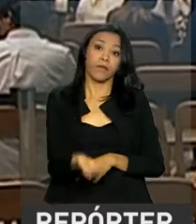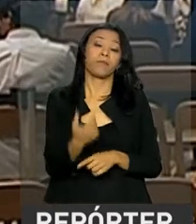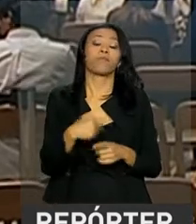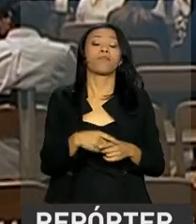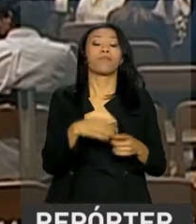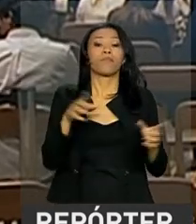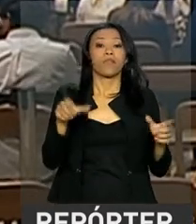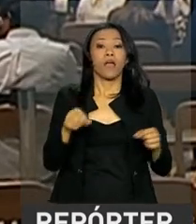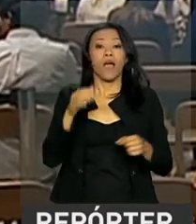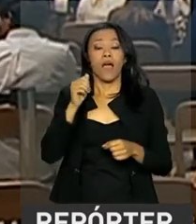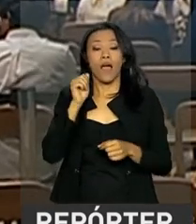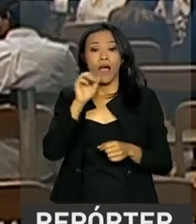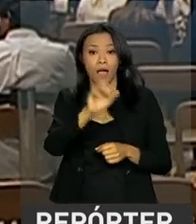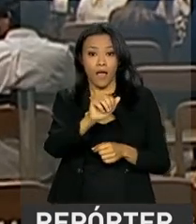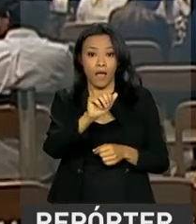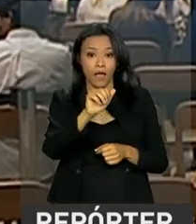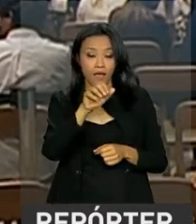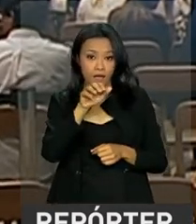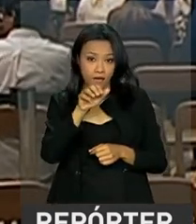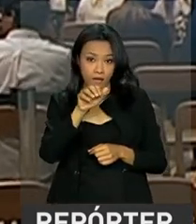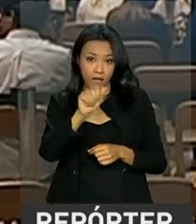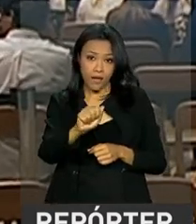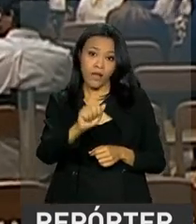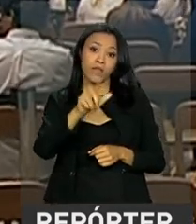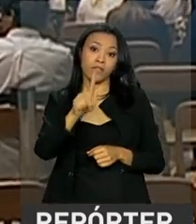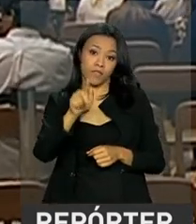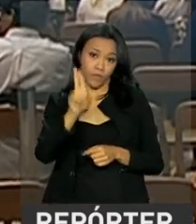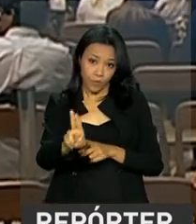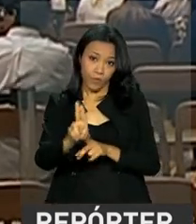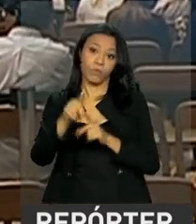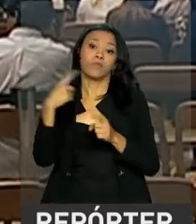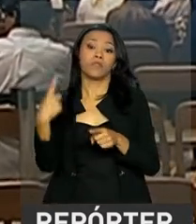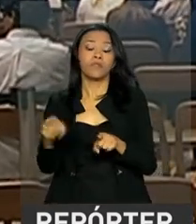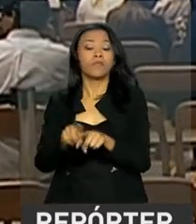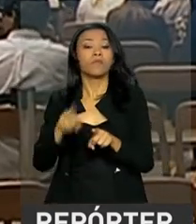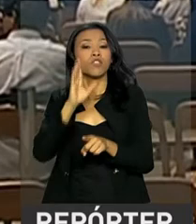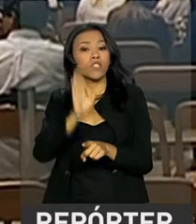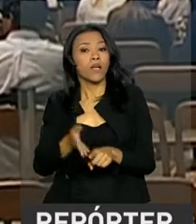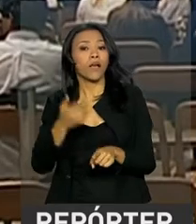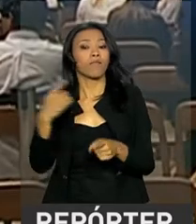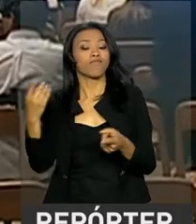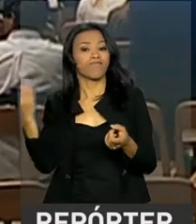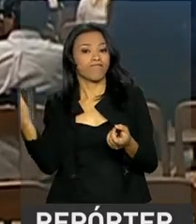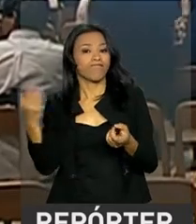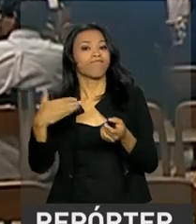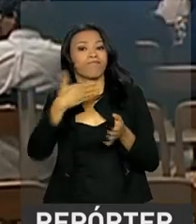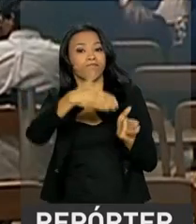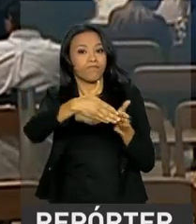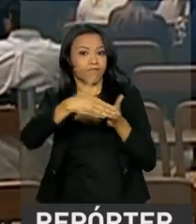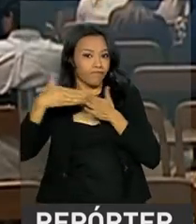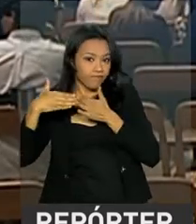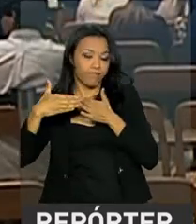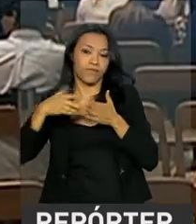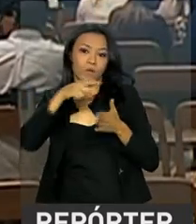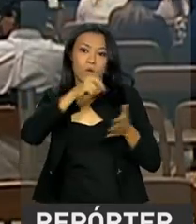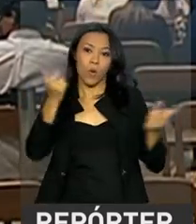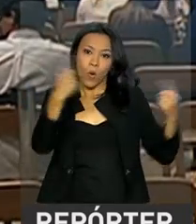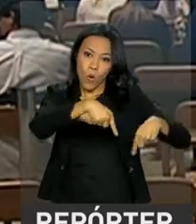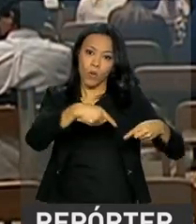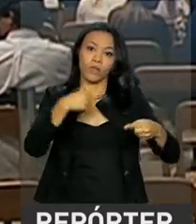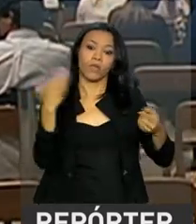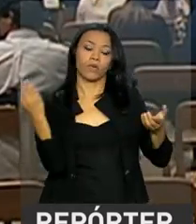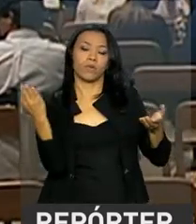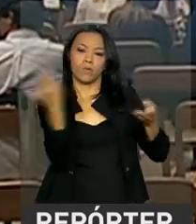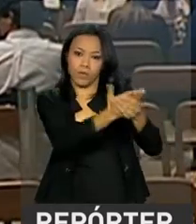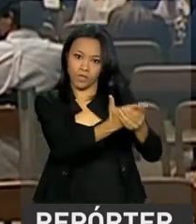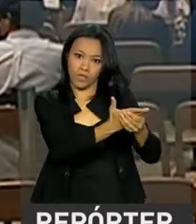já recorreu em relação a essa liminar, que é uma decisão provisória, junto ao Tribunal Regional Federal da Primeira